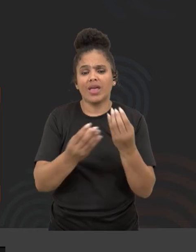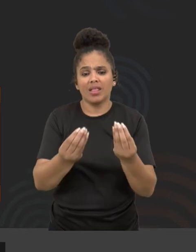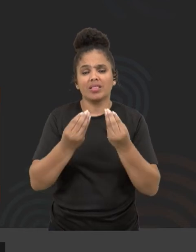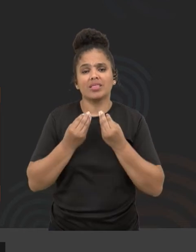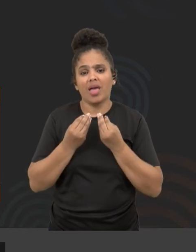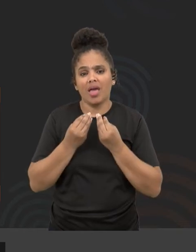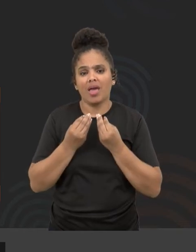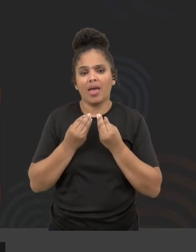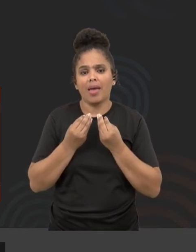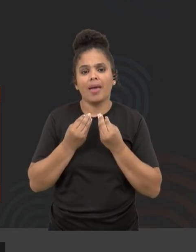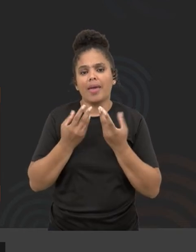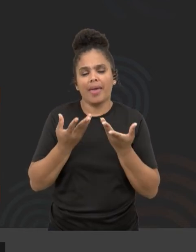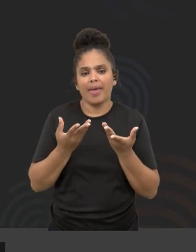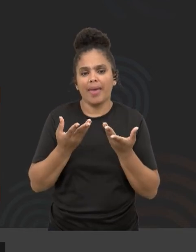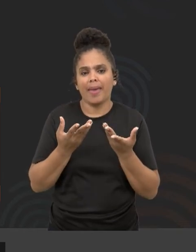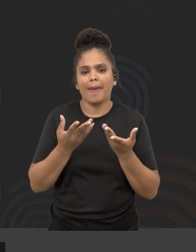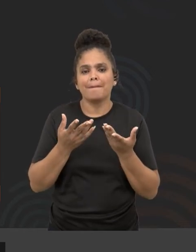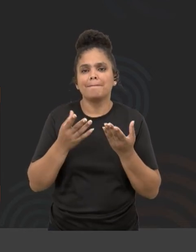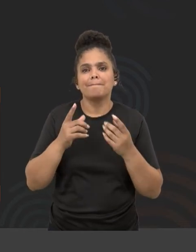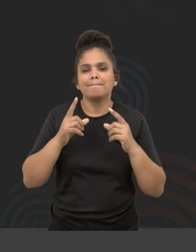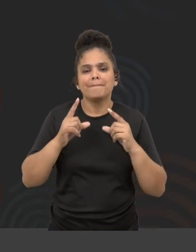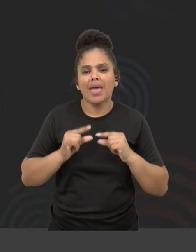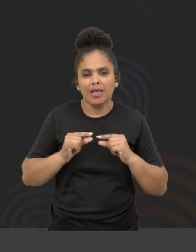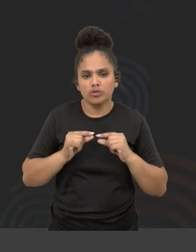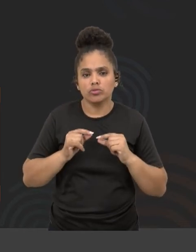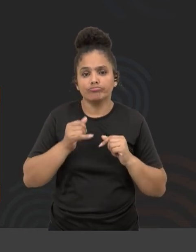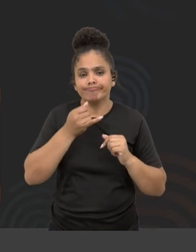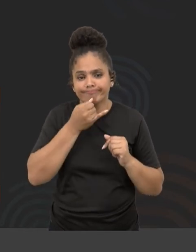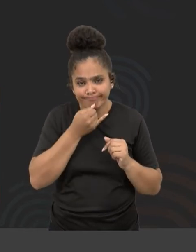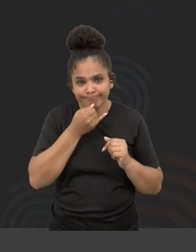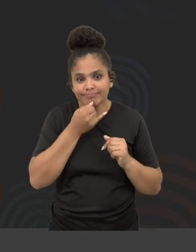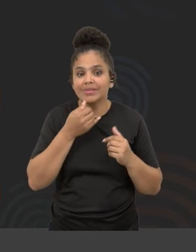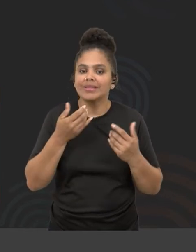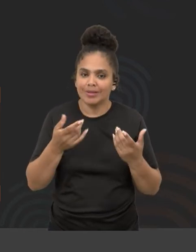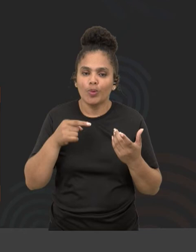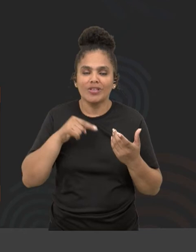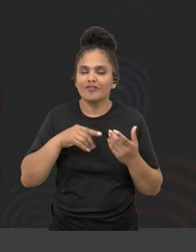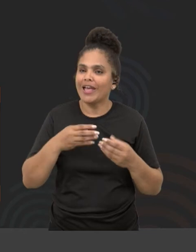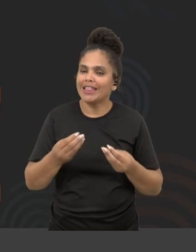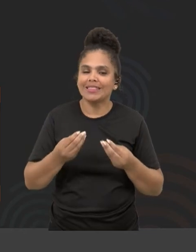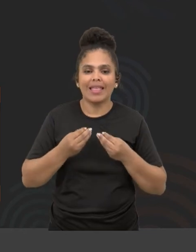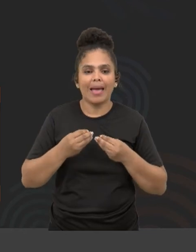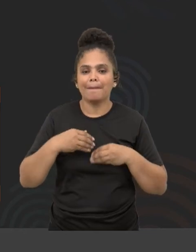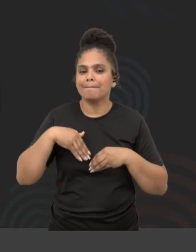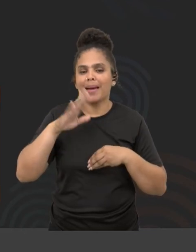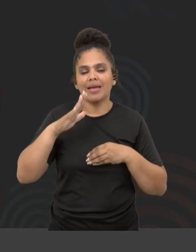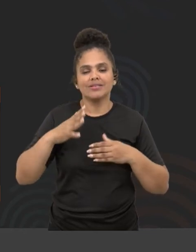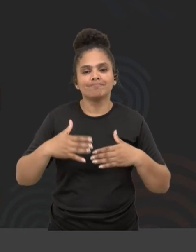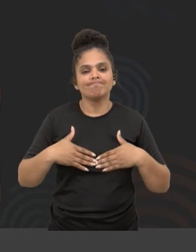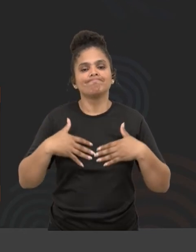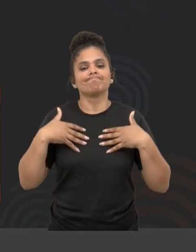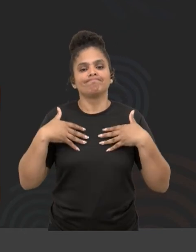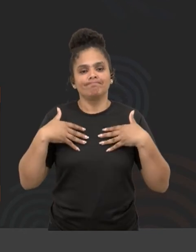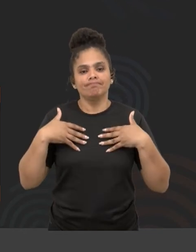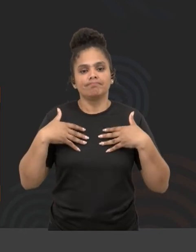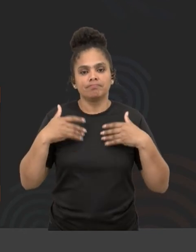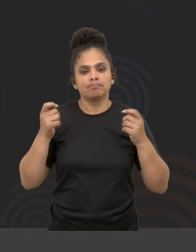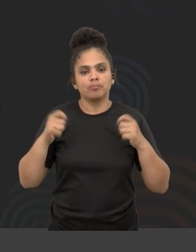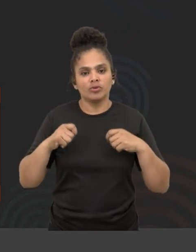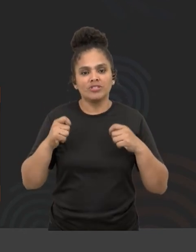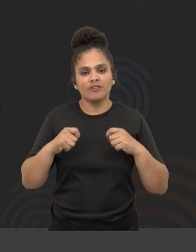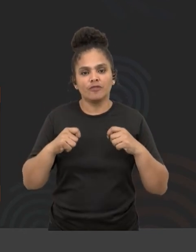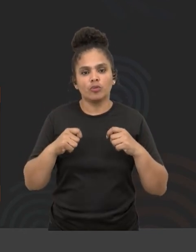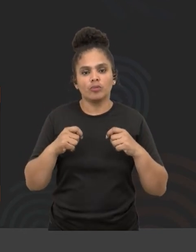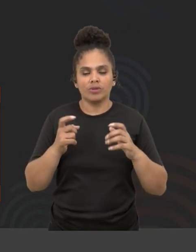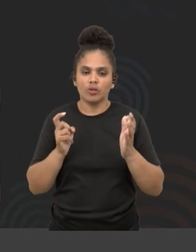minimizar essas frustrações, e essa necessidade da pessoa clicar exatamente em cima do texto,